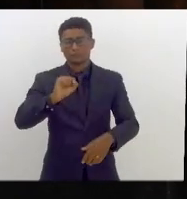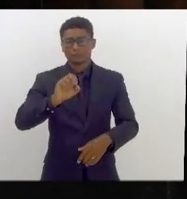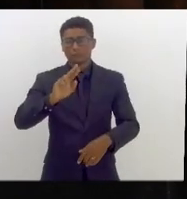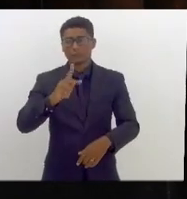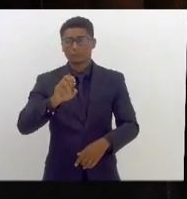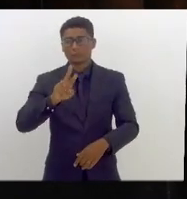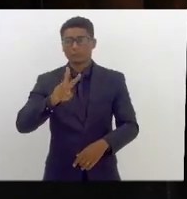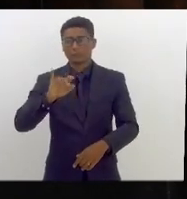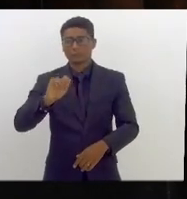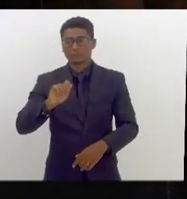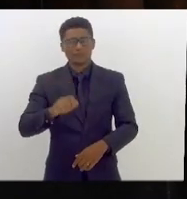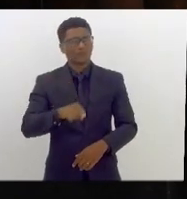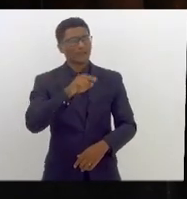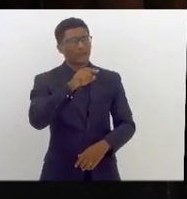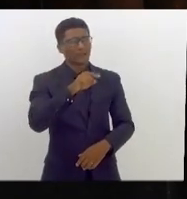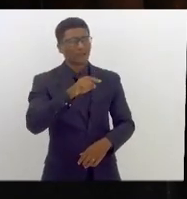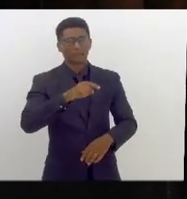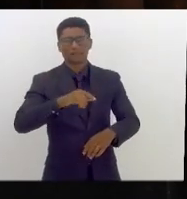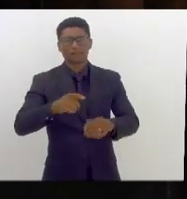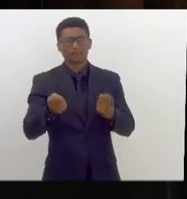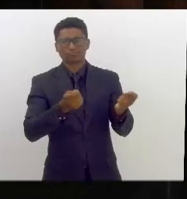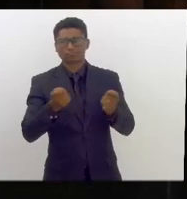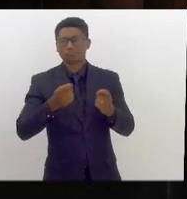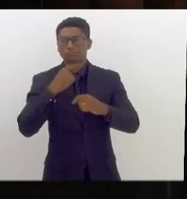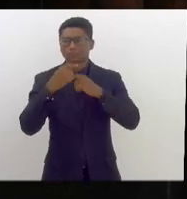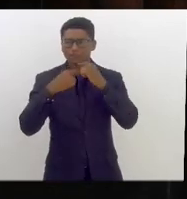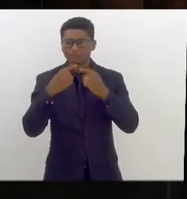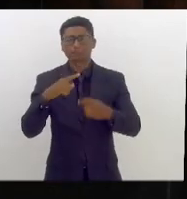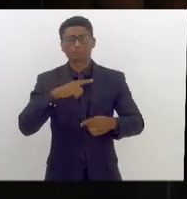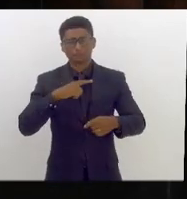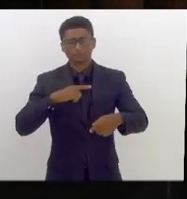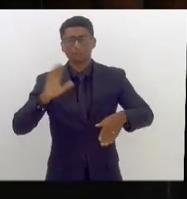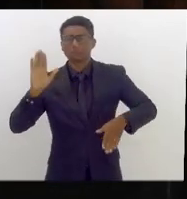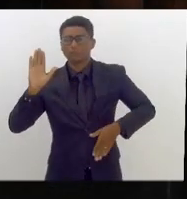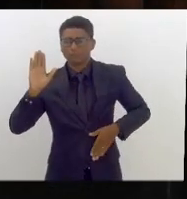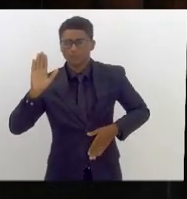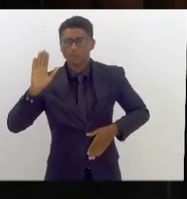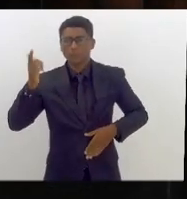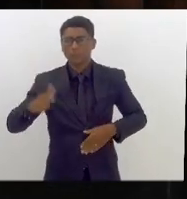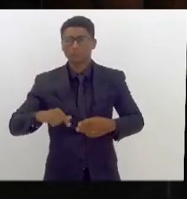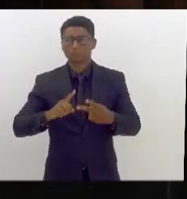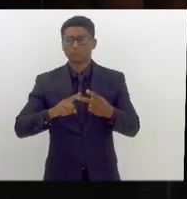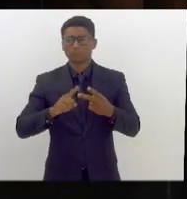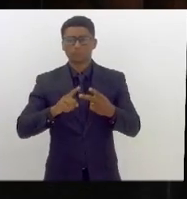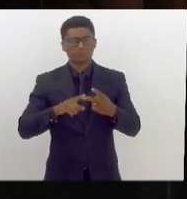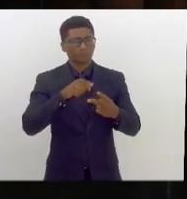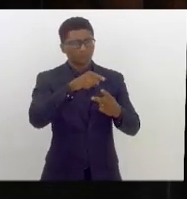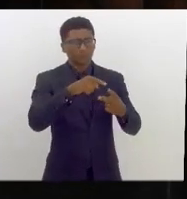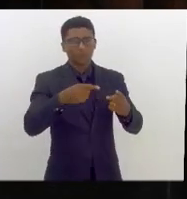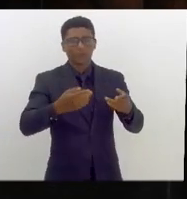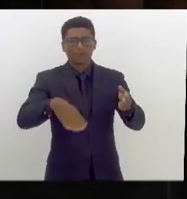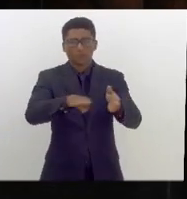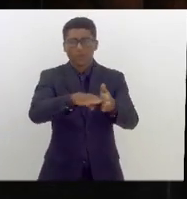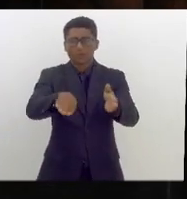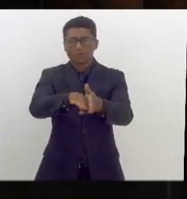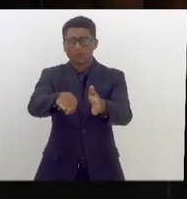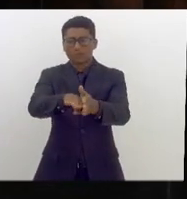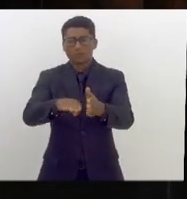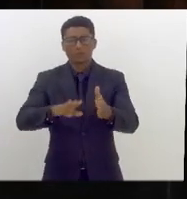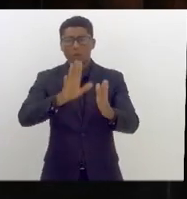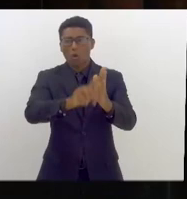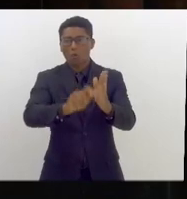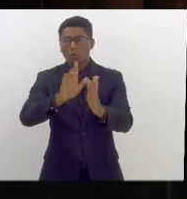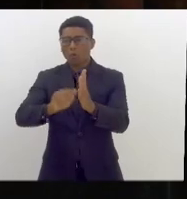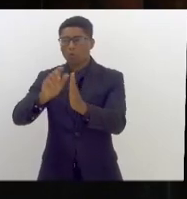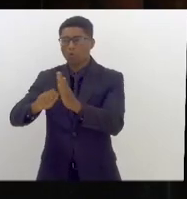essa população. Então, há a criminalidade, há o furto das estações, há a precarização, a ausência de direitos, pensar